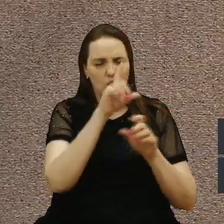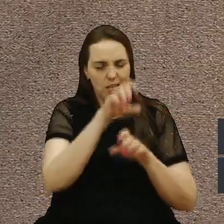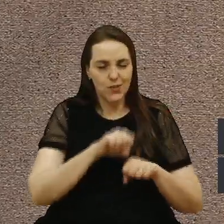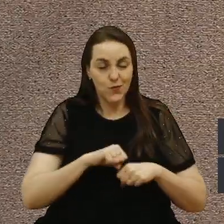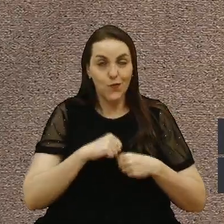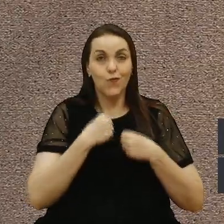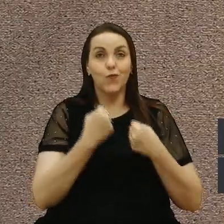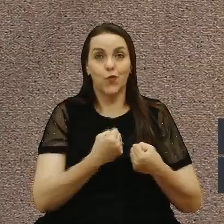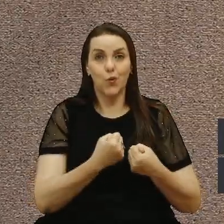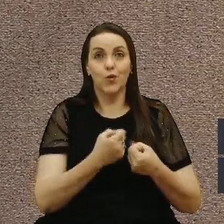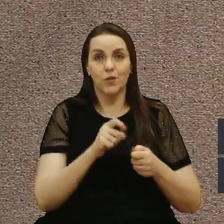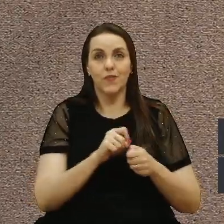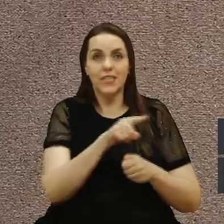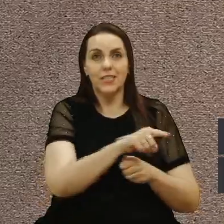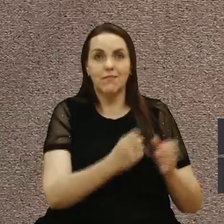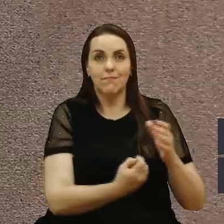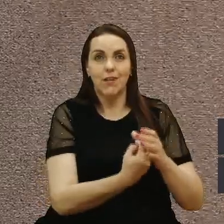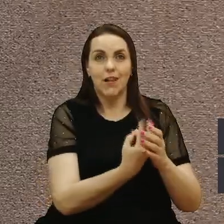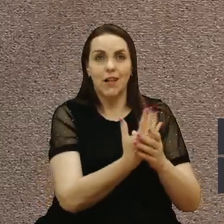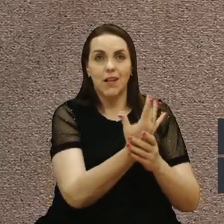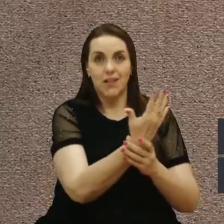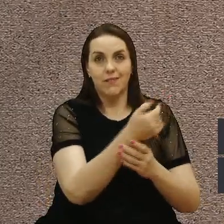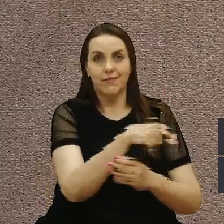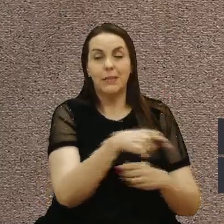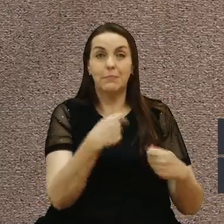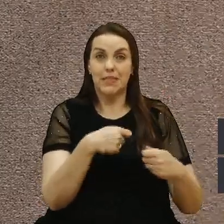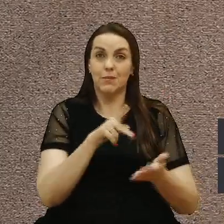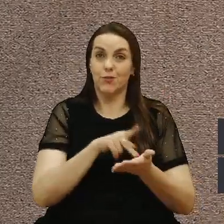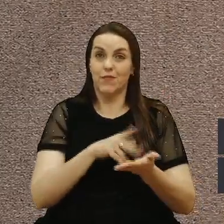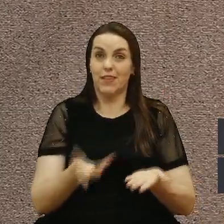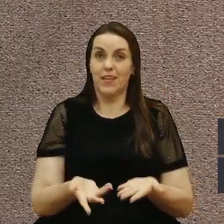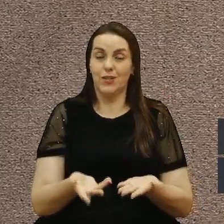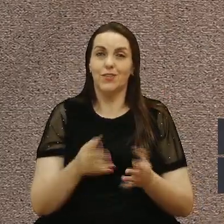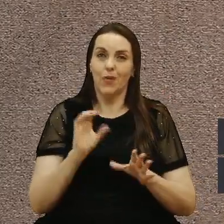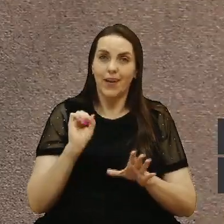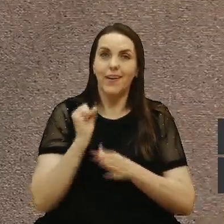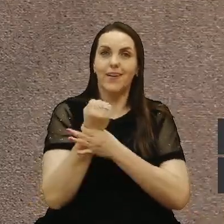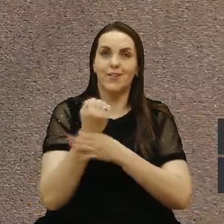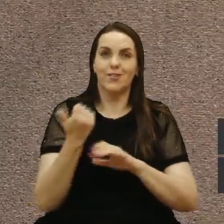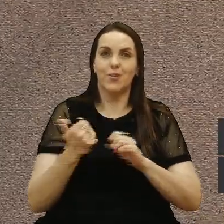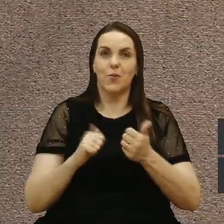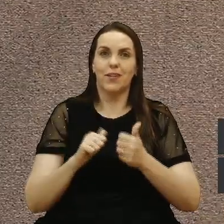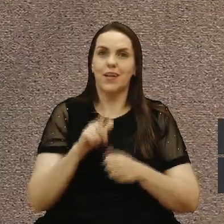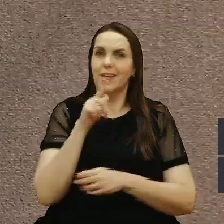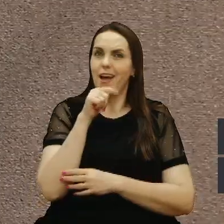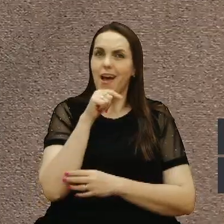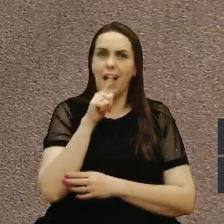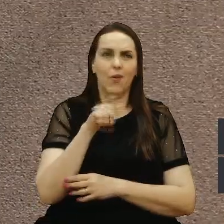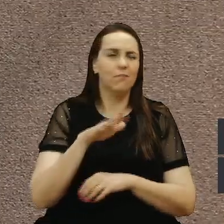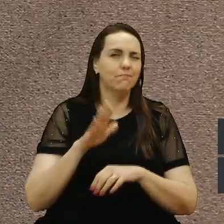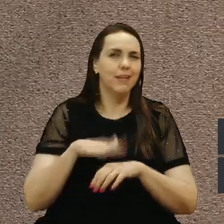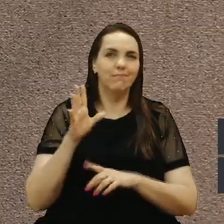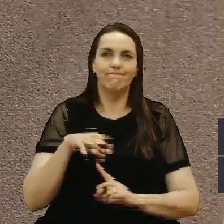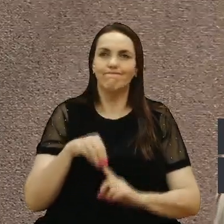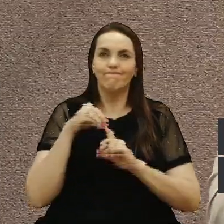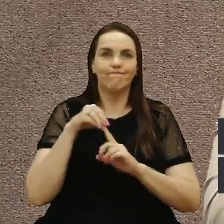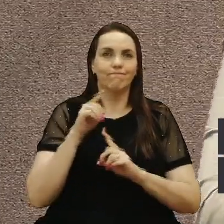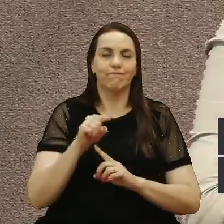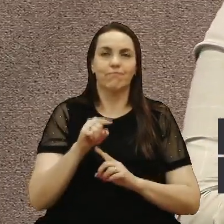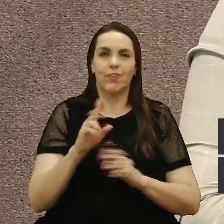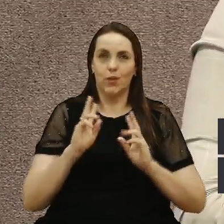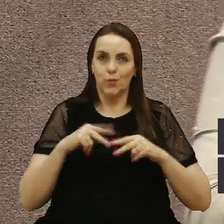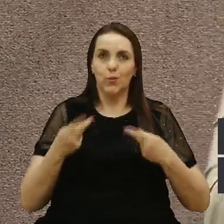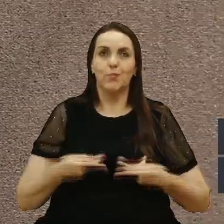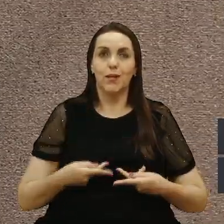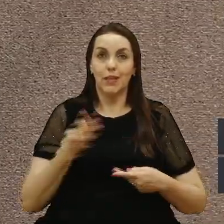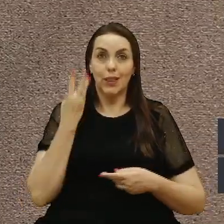poder produzir à altura daquilo que nós precisamos de fato. Então, isso é garantir qualidade. A água é um bem mais essencial do ser humano, né? 3 dias